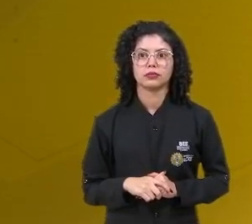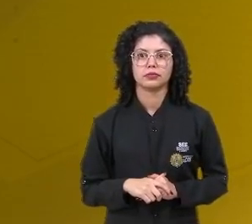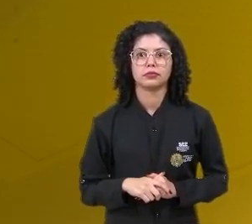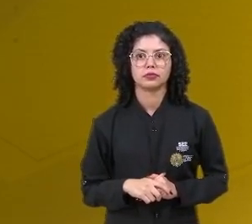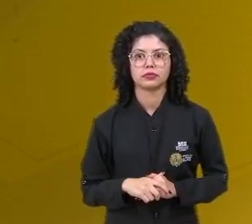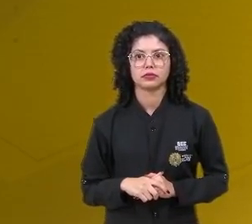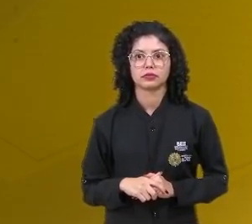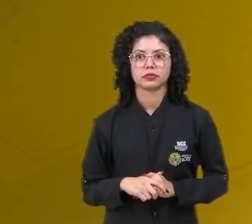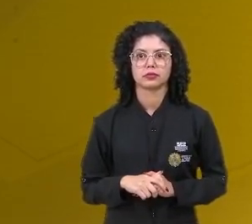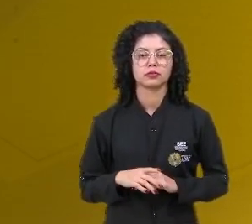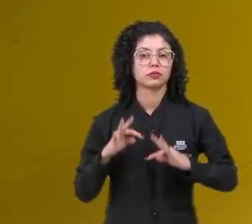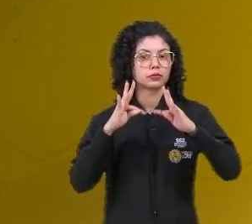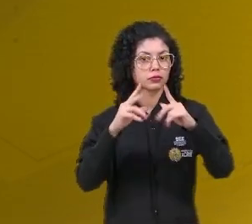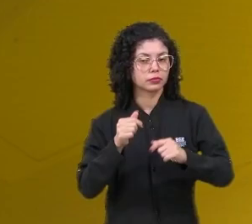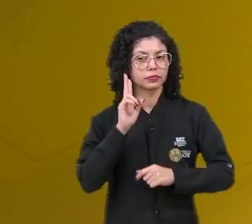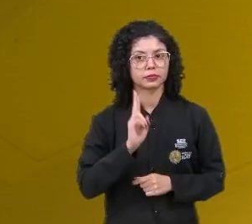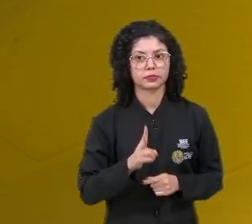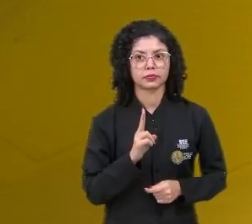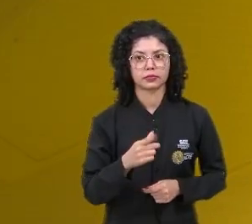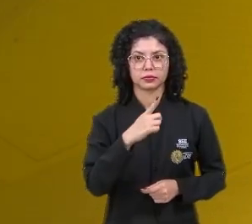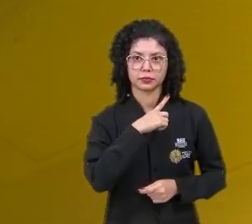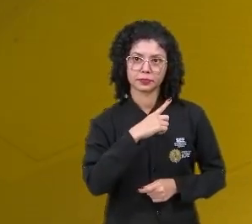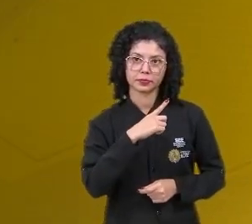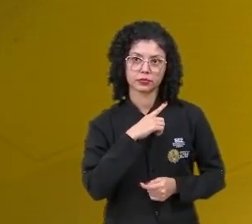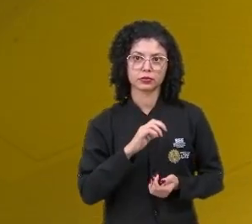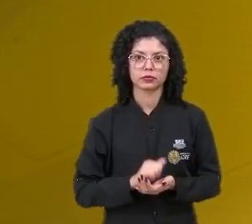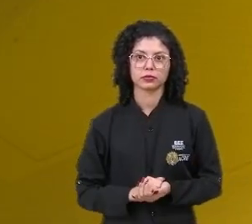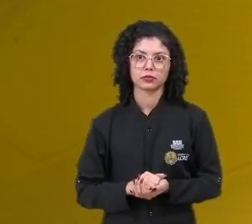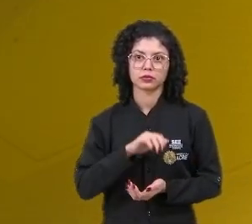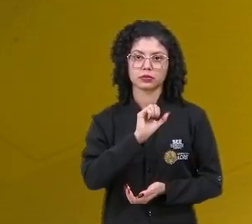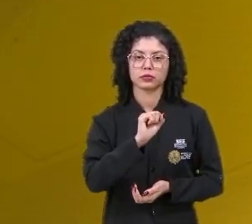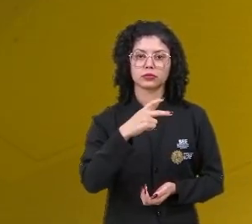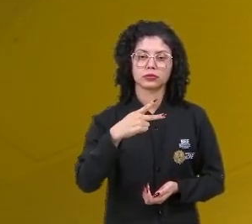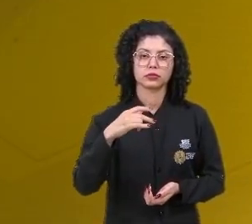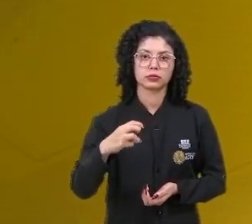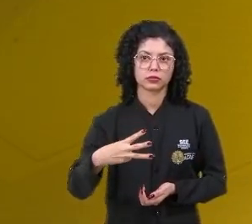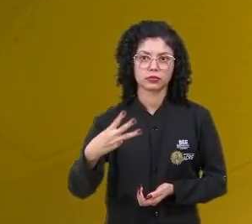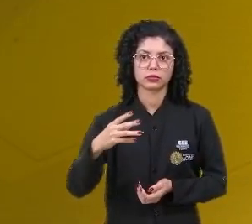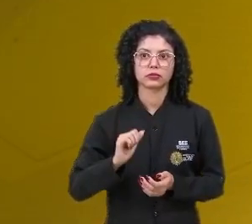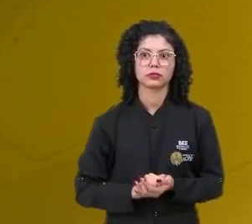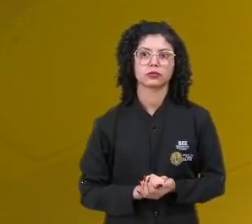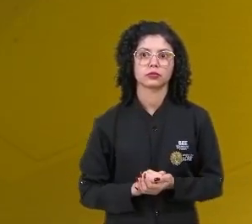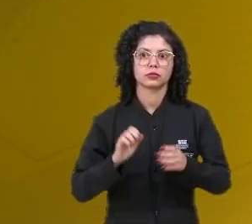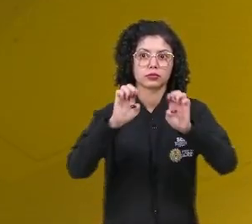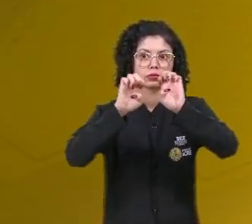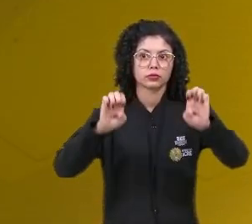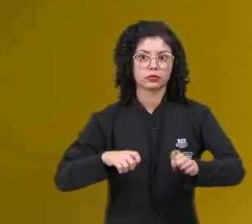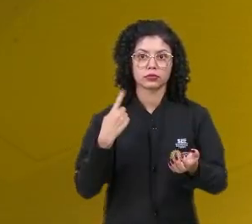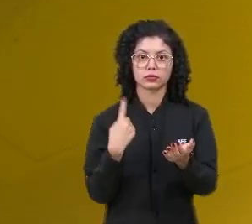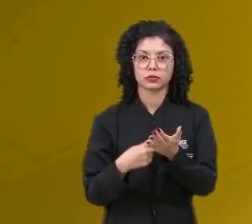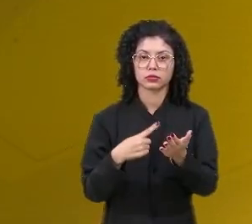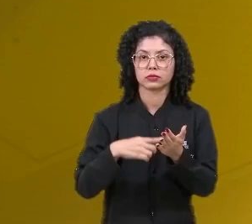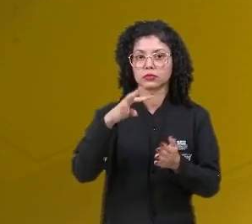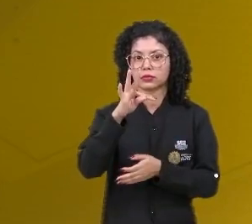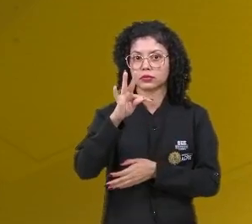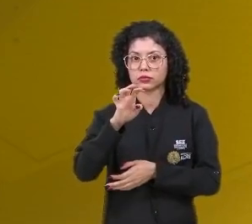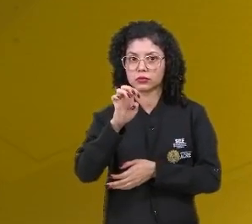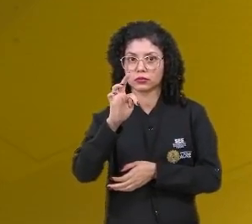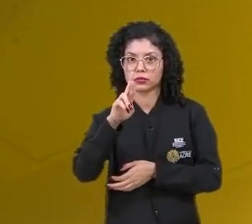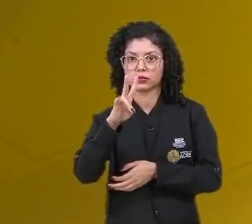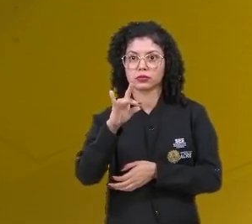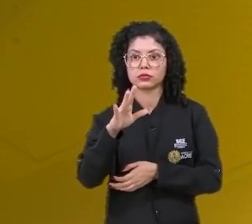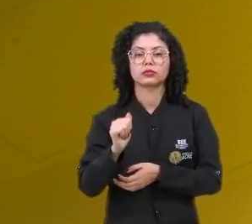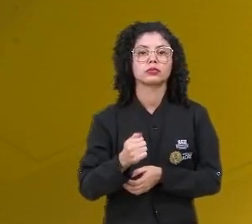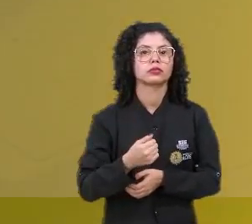tá? Toda vez que eu tiver a hibridização sp3, a geometria vai ser considerado tetaédrica